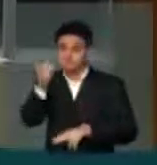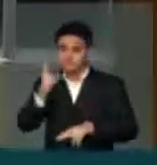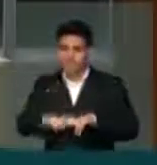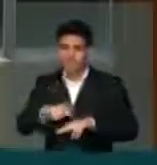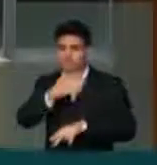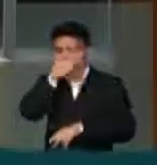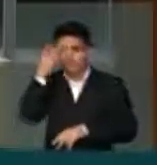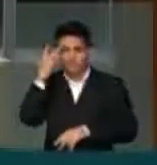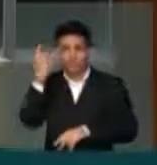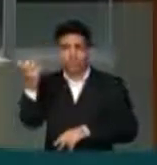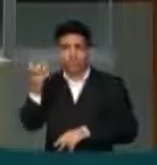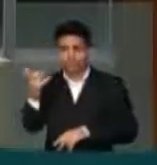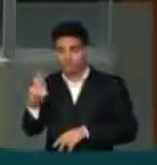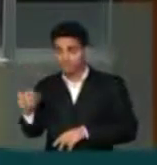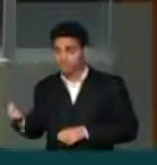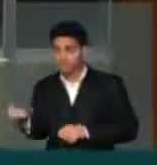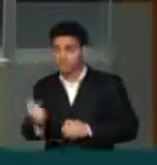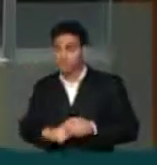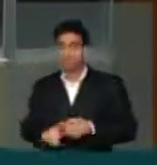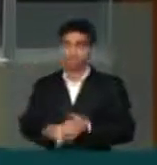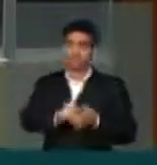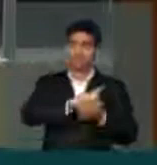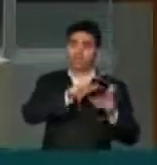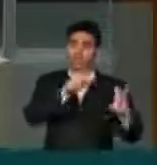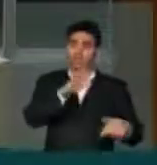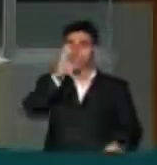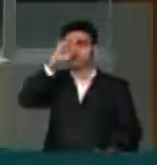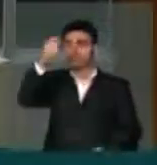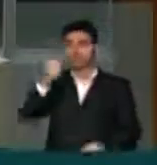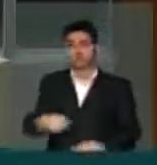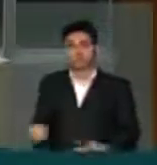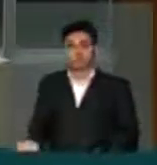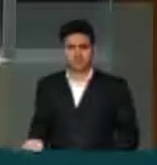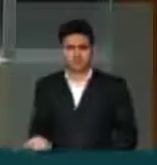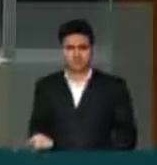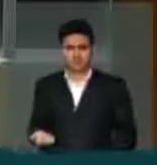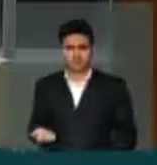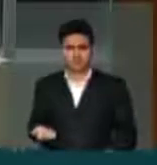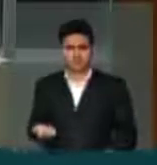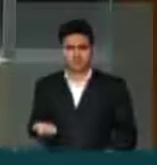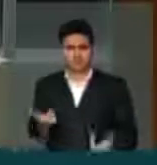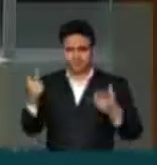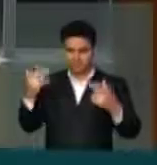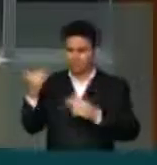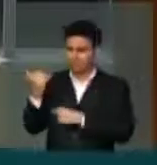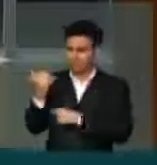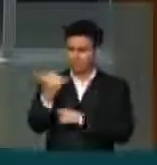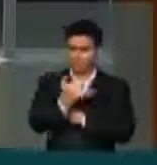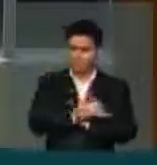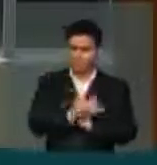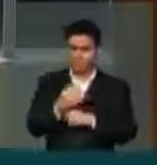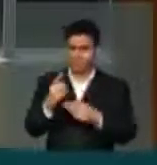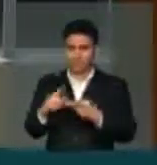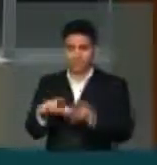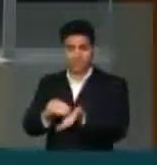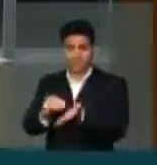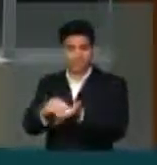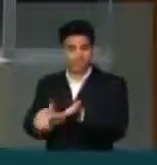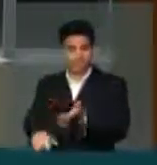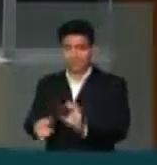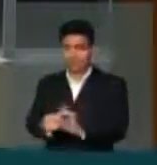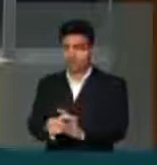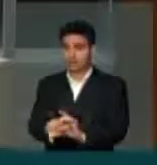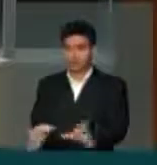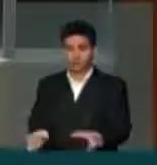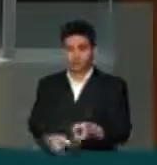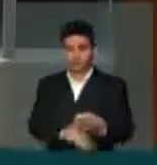querem retroagir a ditadura, né, aos anos de chumbo, a falta de liberdade,